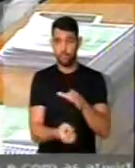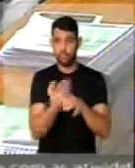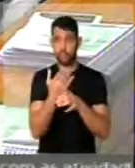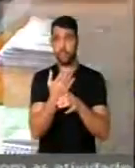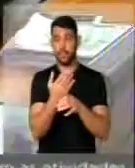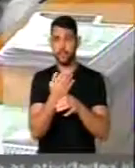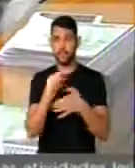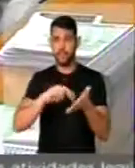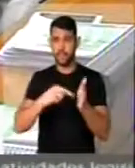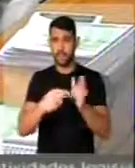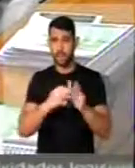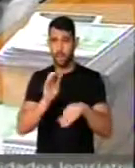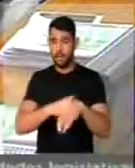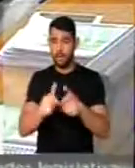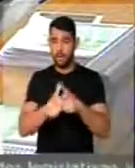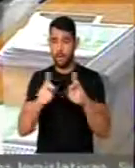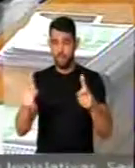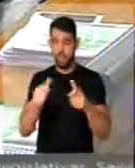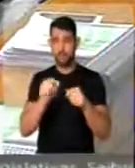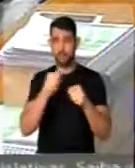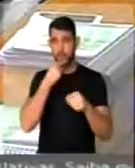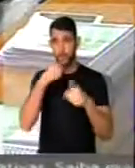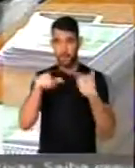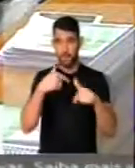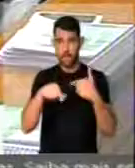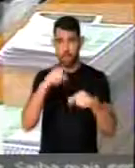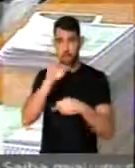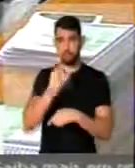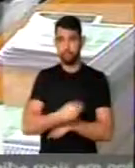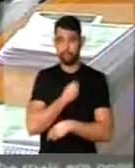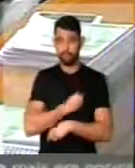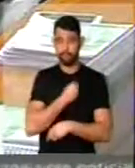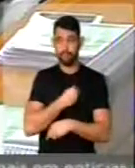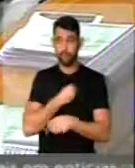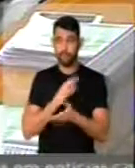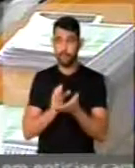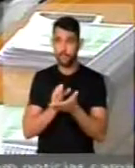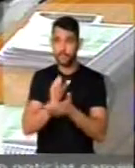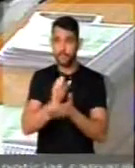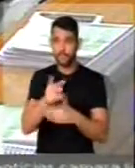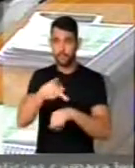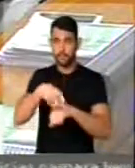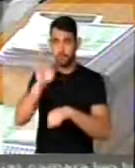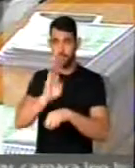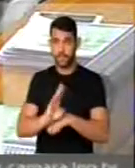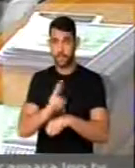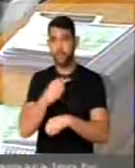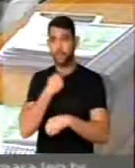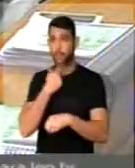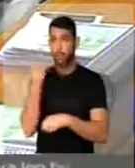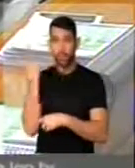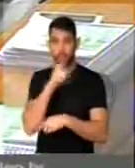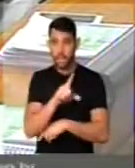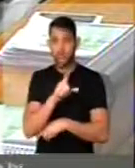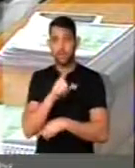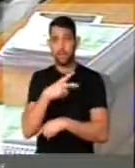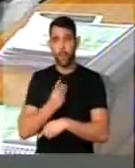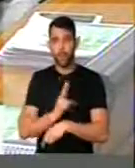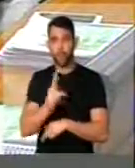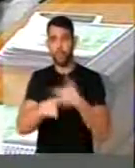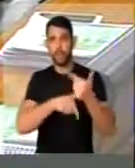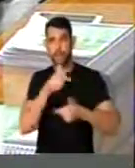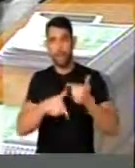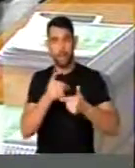Isso significa que a grande maioria dos trabalhadores brasileiros que investem nesse país não conseguem o